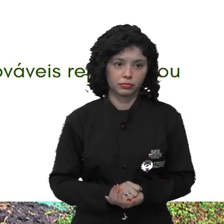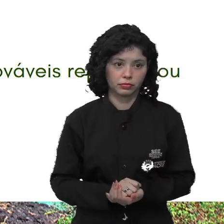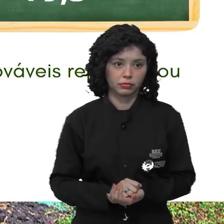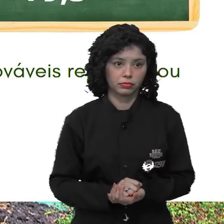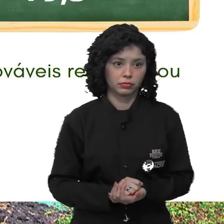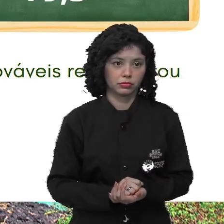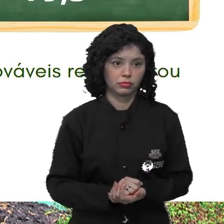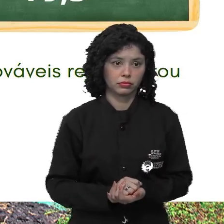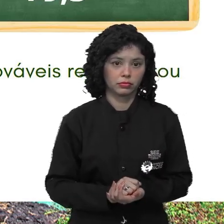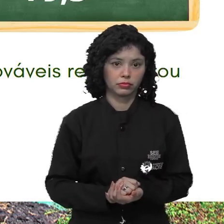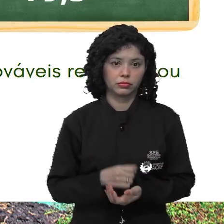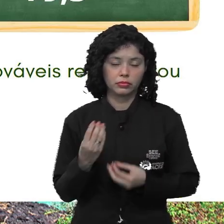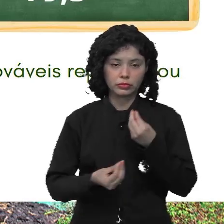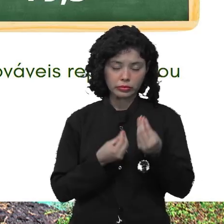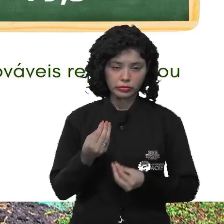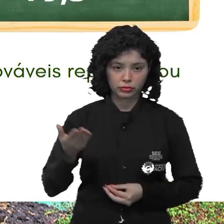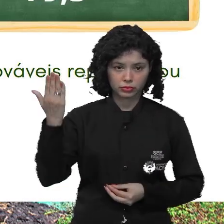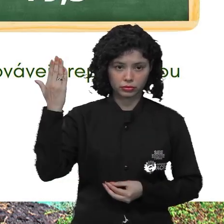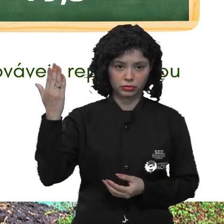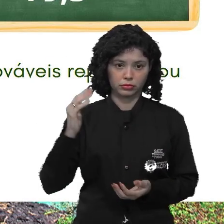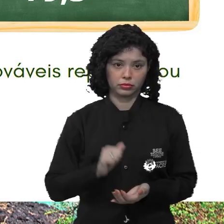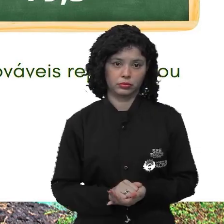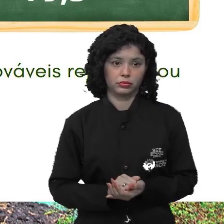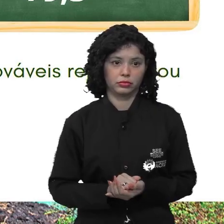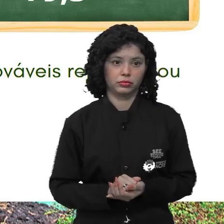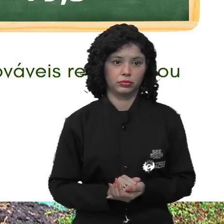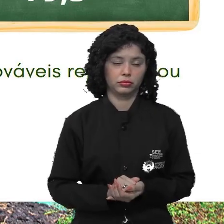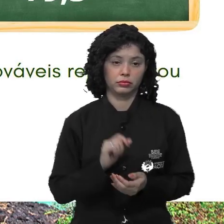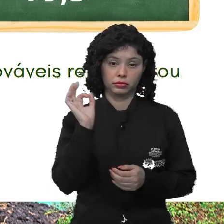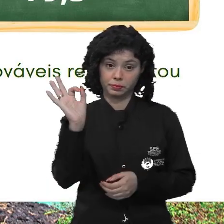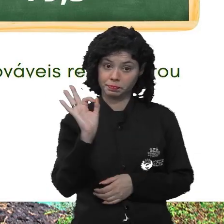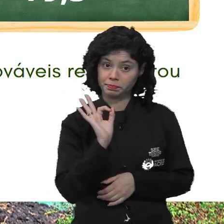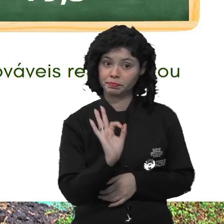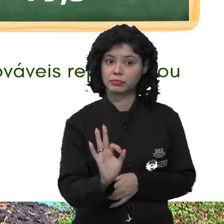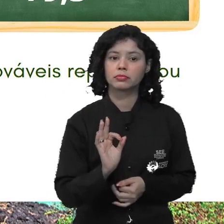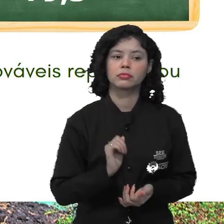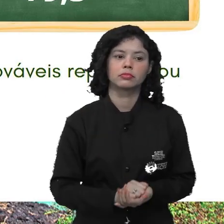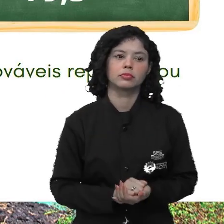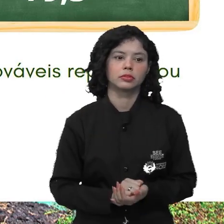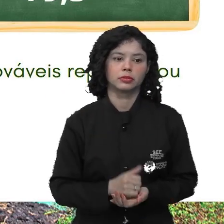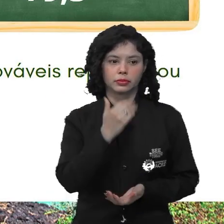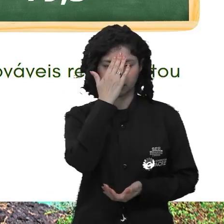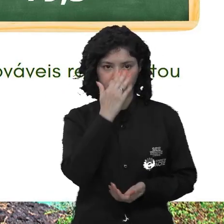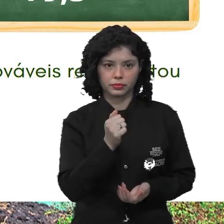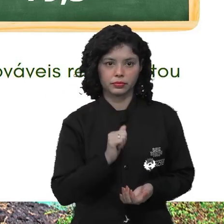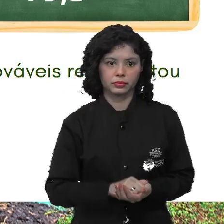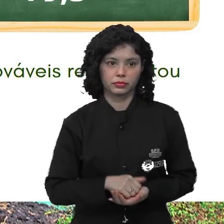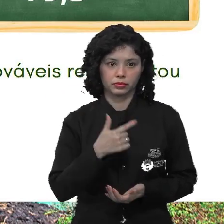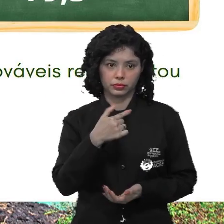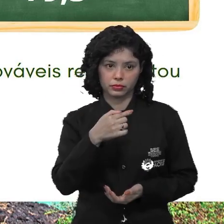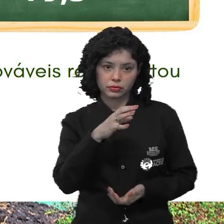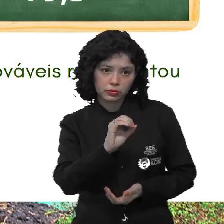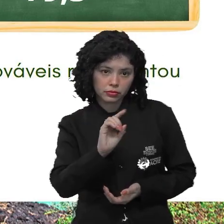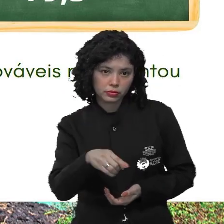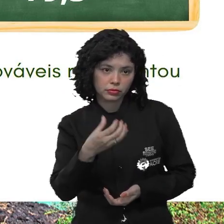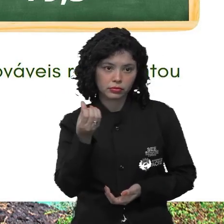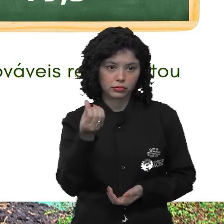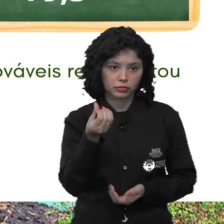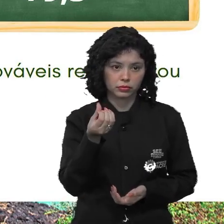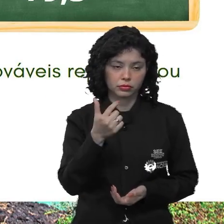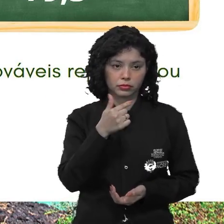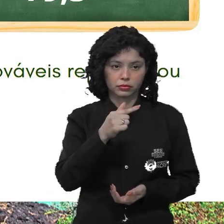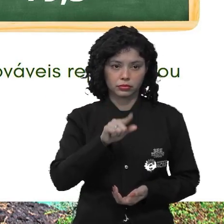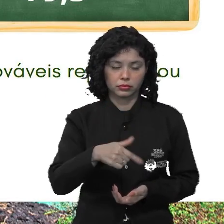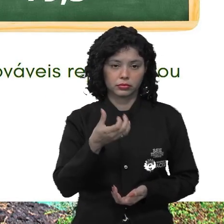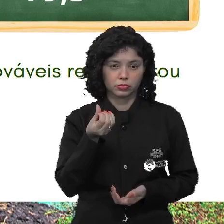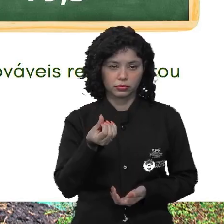tá? Então, como que a gente vai fazer aqui essa conta? Ele está pedindo a porcentagem. Então, a gente sabe aqui que a hidráulica é renovável, a biomassa